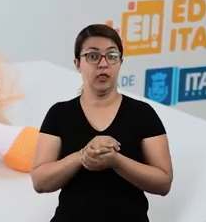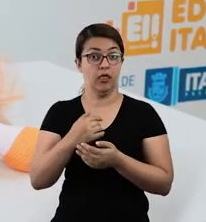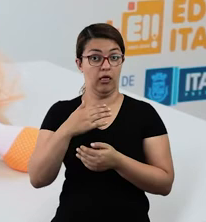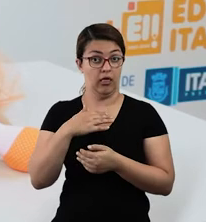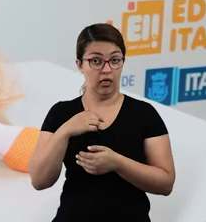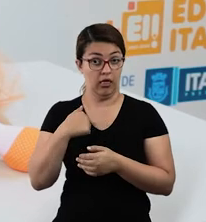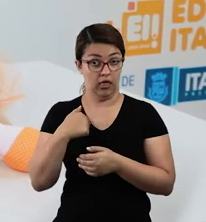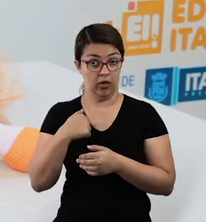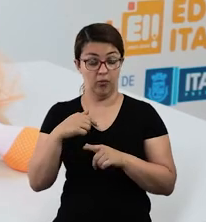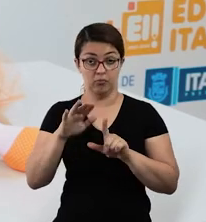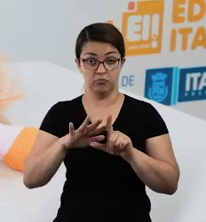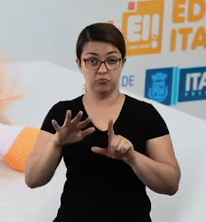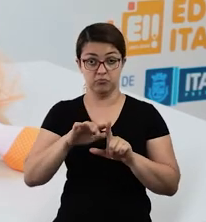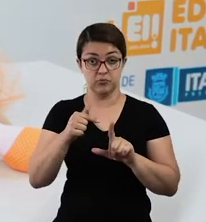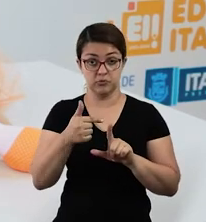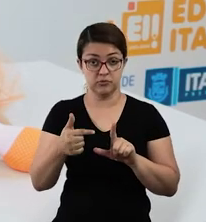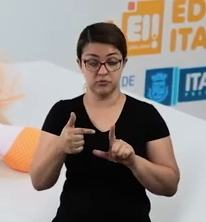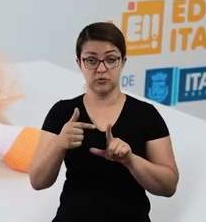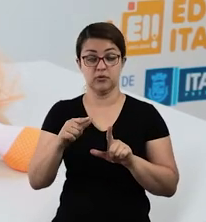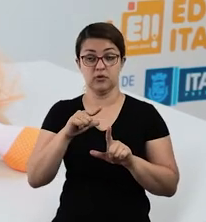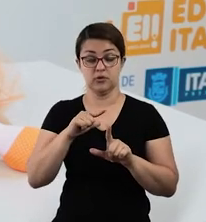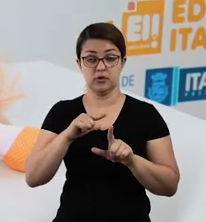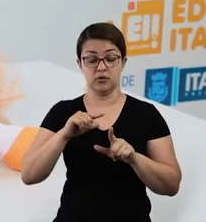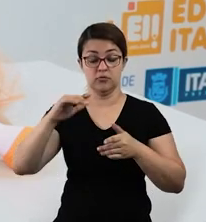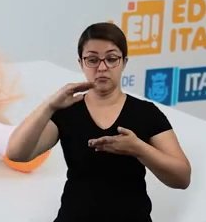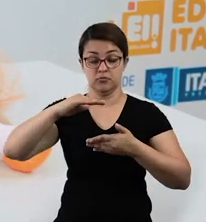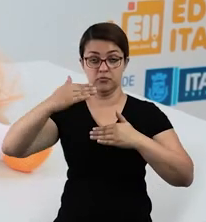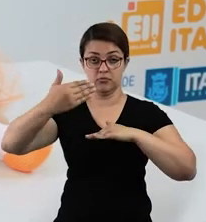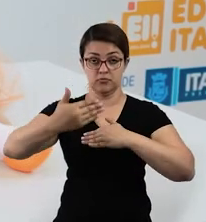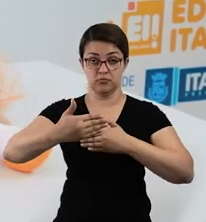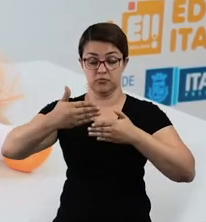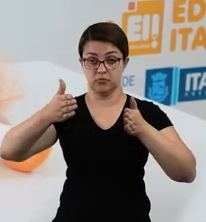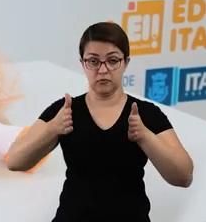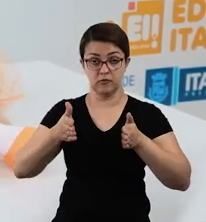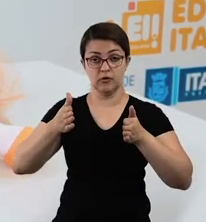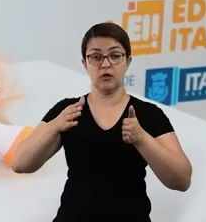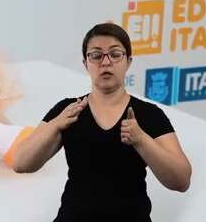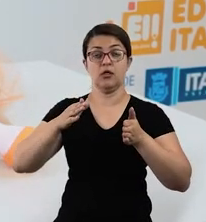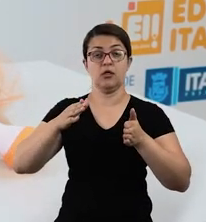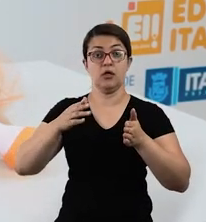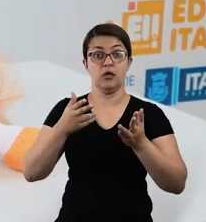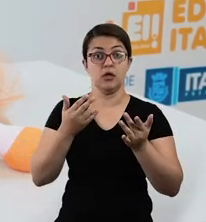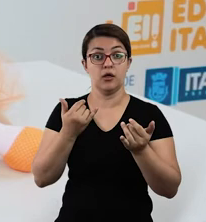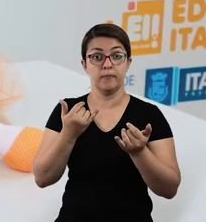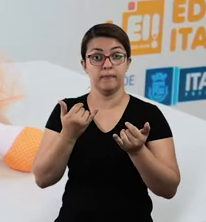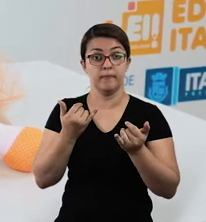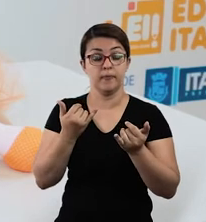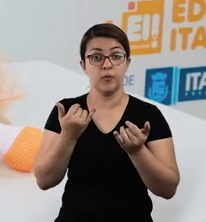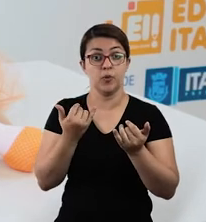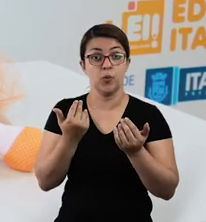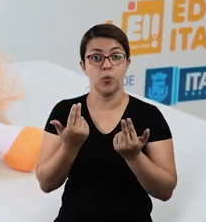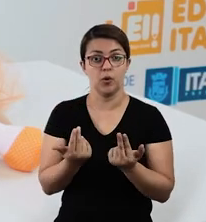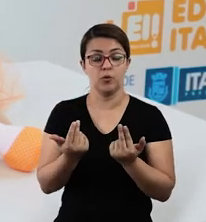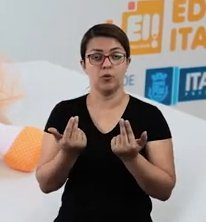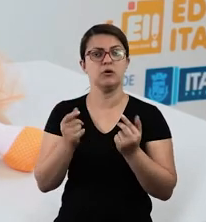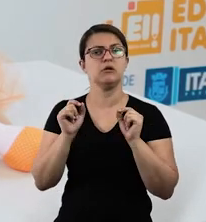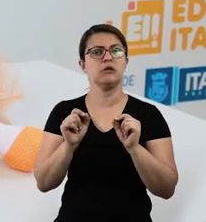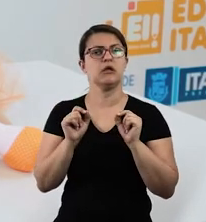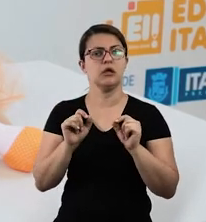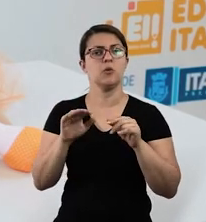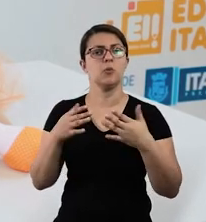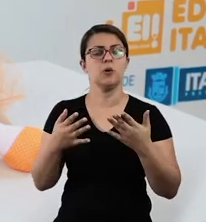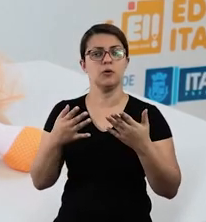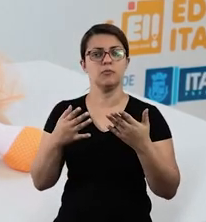figura não plana. Tenho faces. As minhas faces são iguais. Quem eu